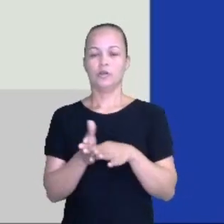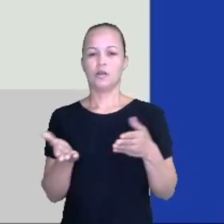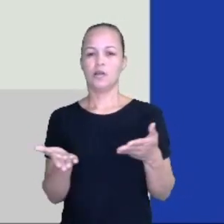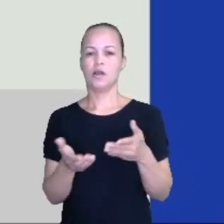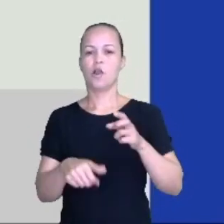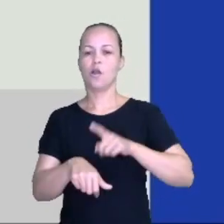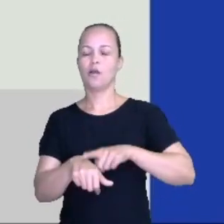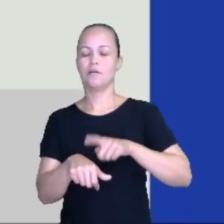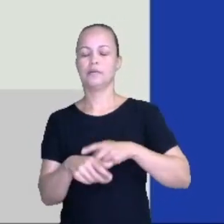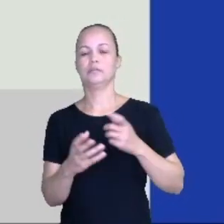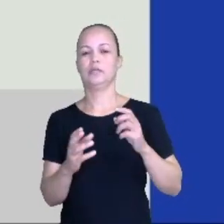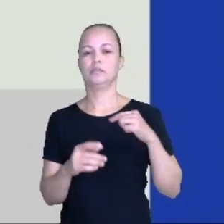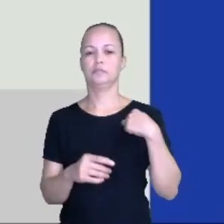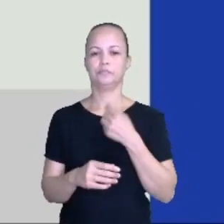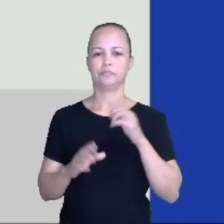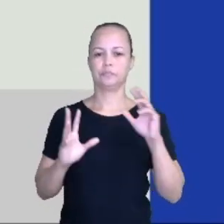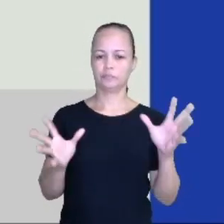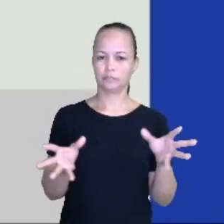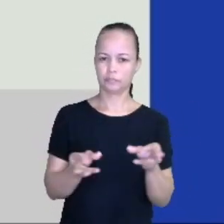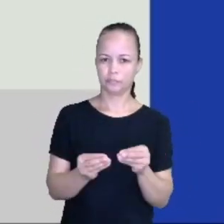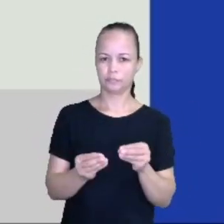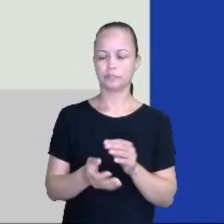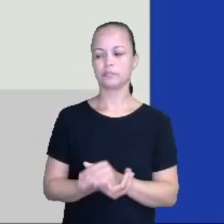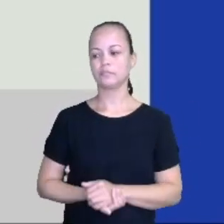revisão. Olha para a telinha.